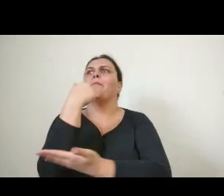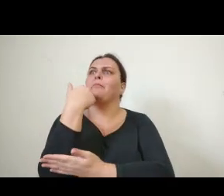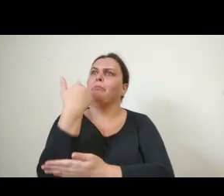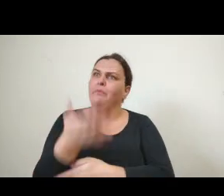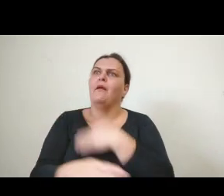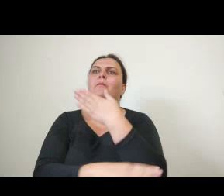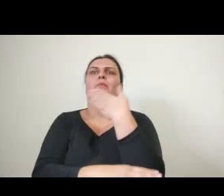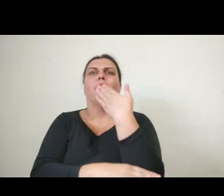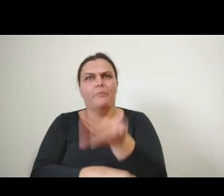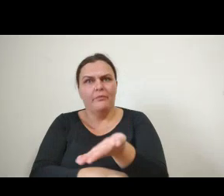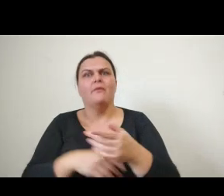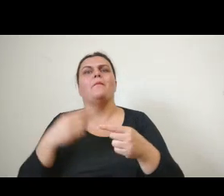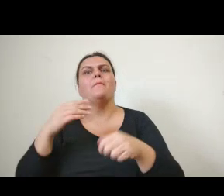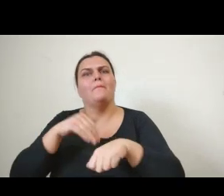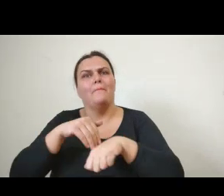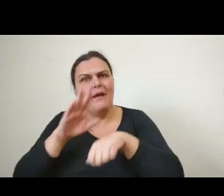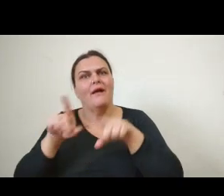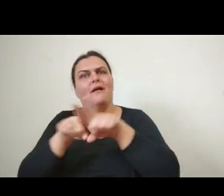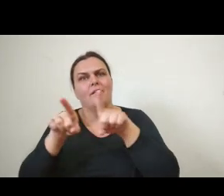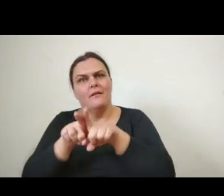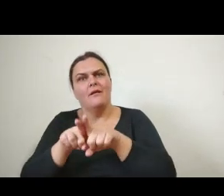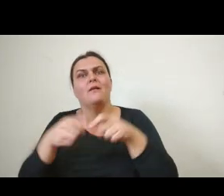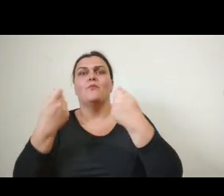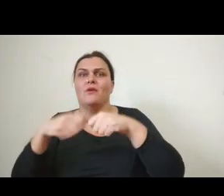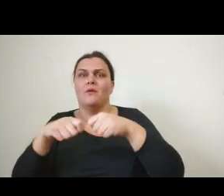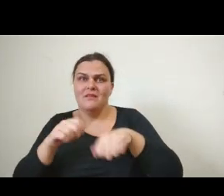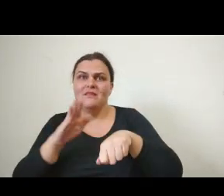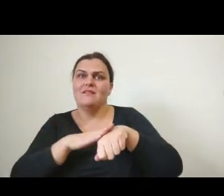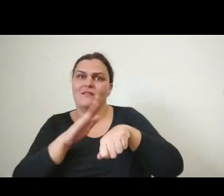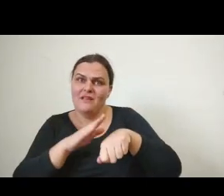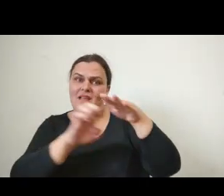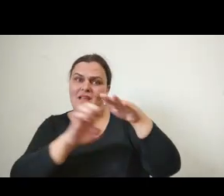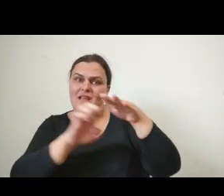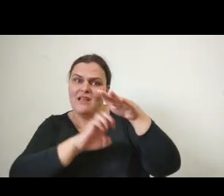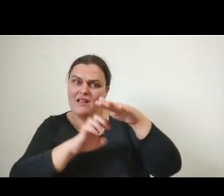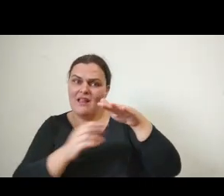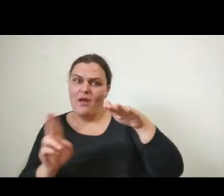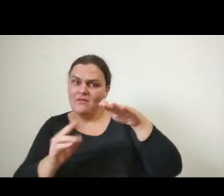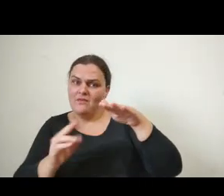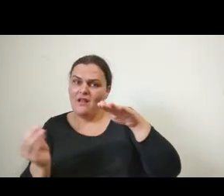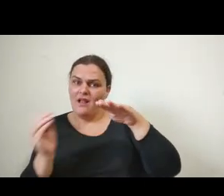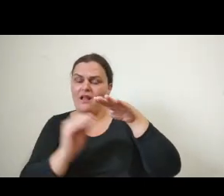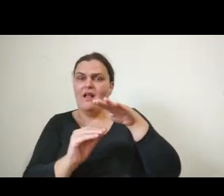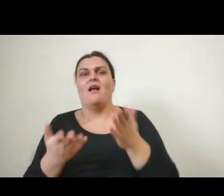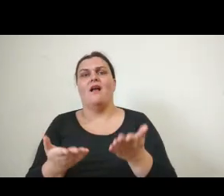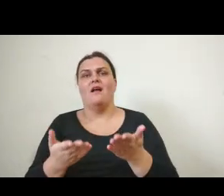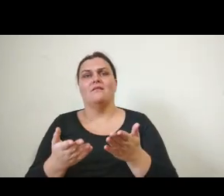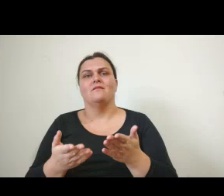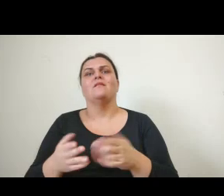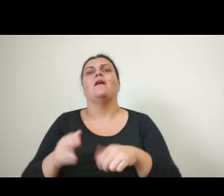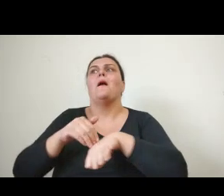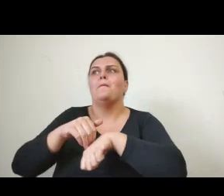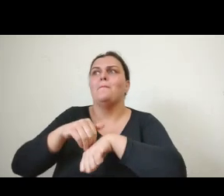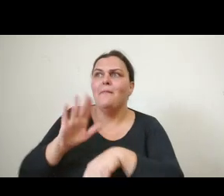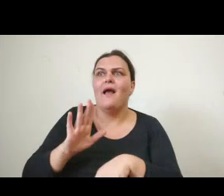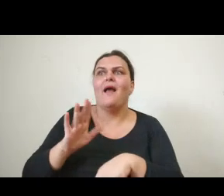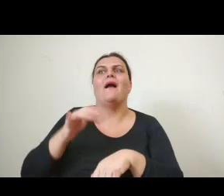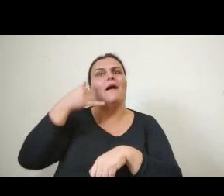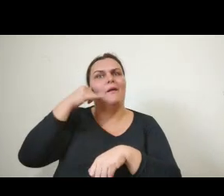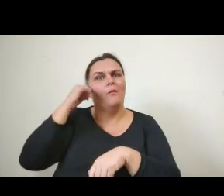áreas de ecossistemas nativos em áreas agrícolas, áreas para pecuária. Então, esse